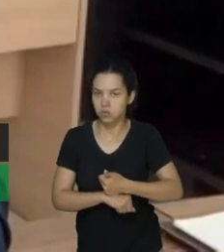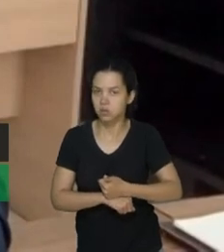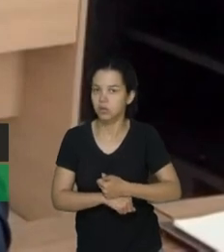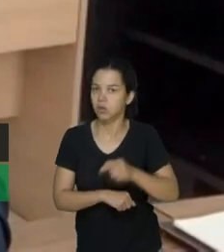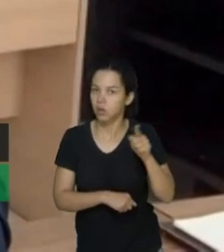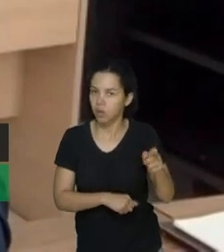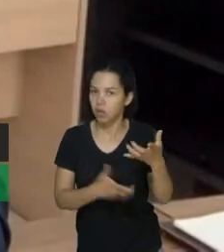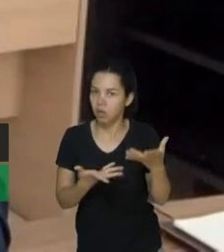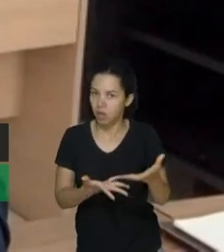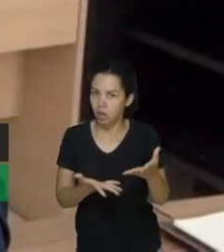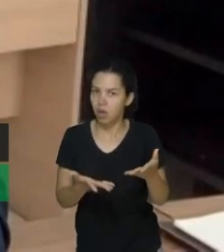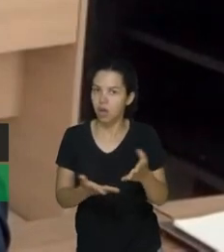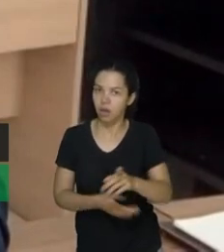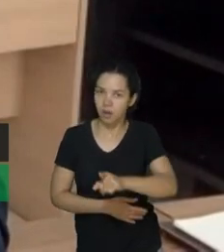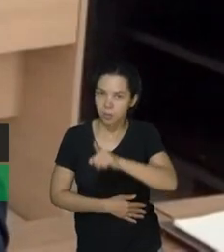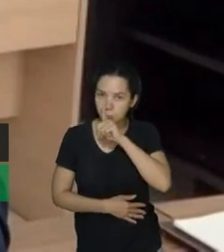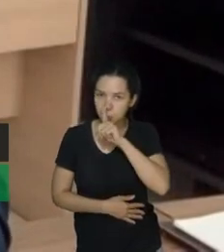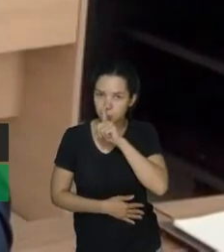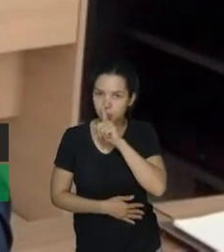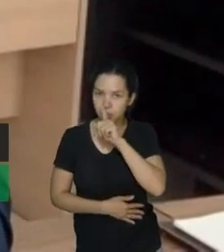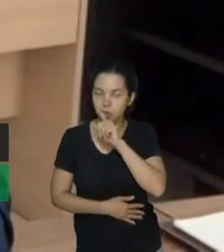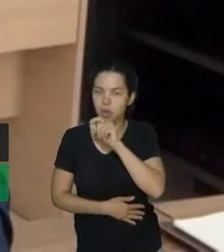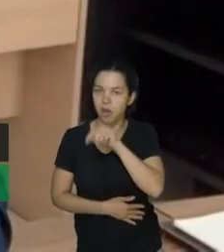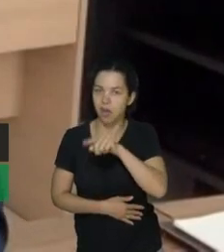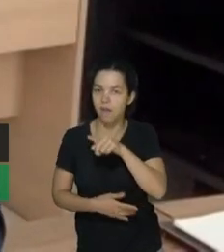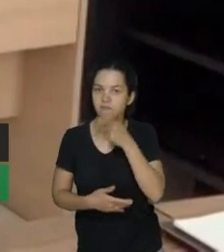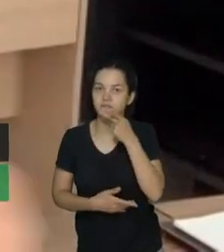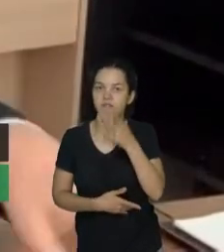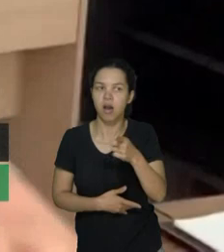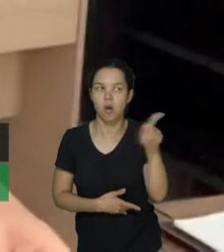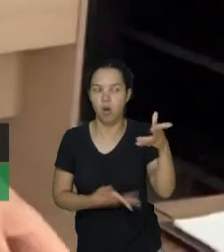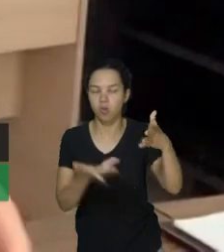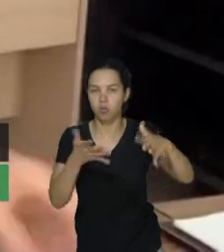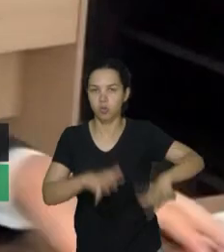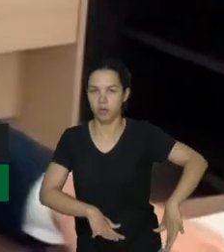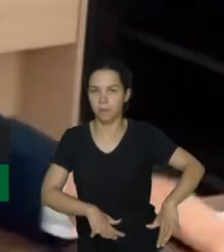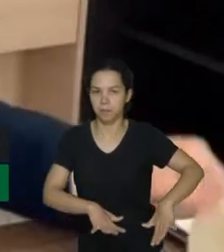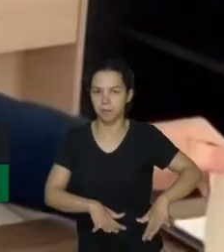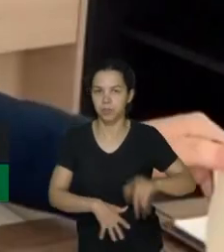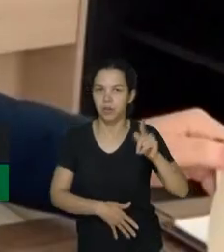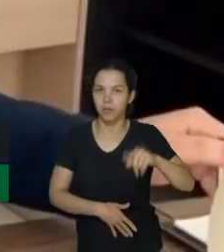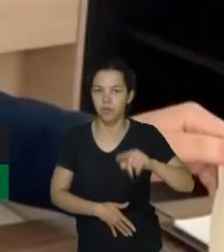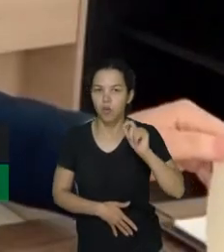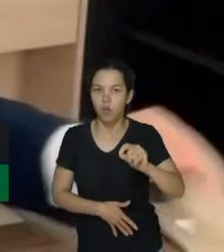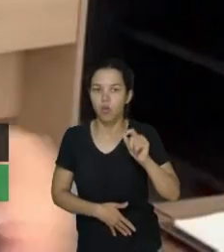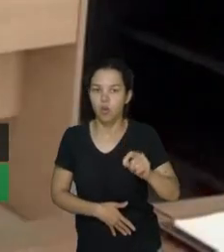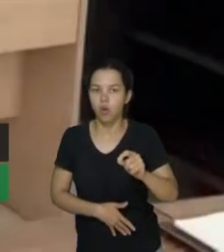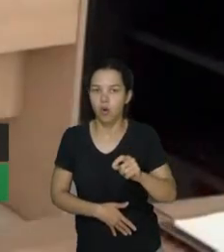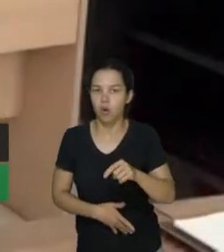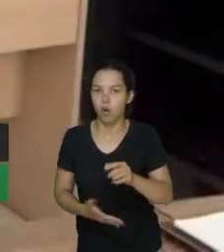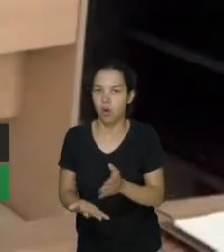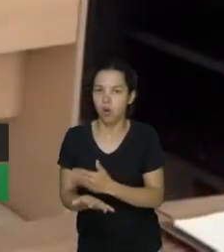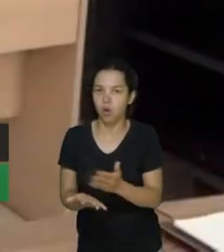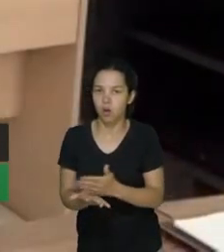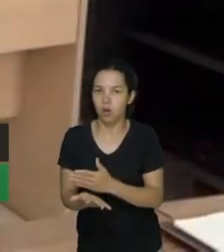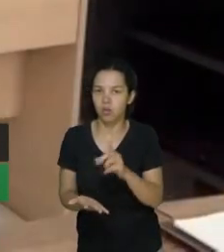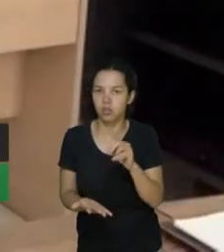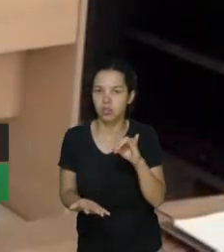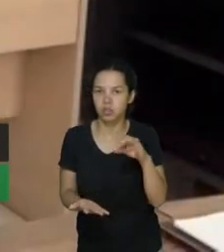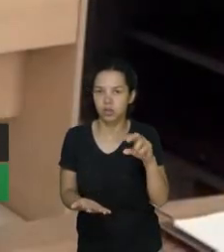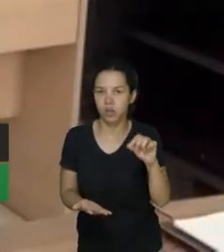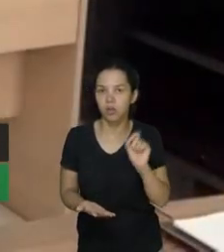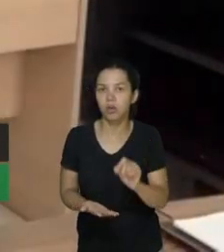tentam calar quem fala o que eles não querem. Isso o que é? Deixa eu ver aqui. No dicionário é